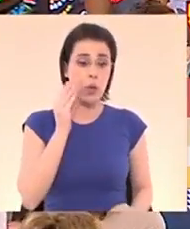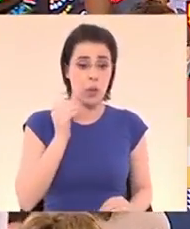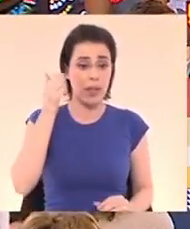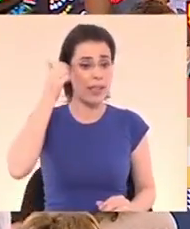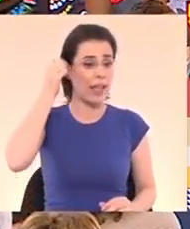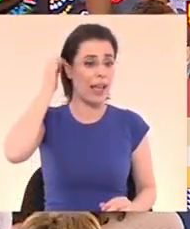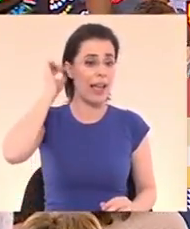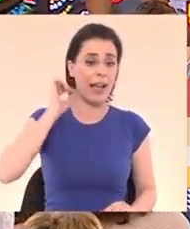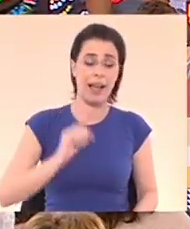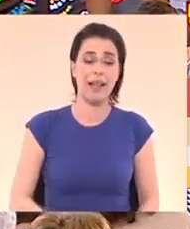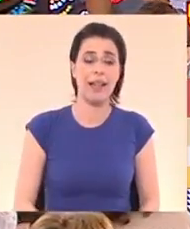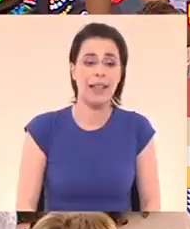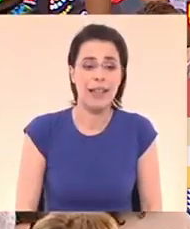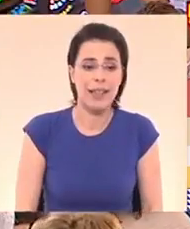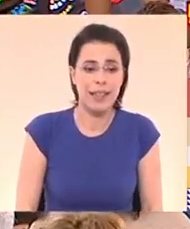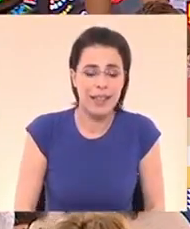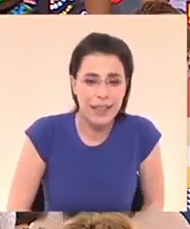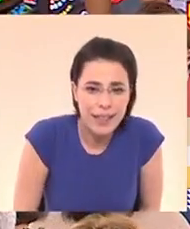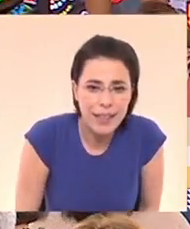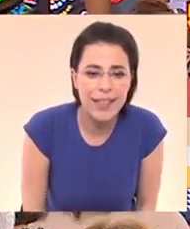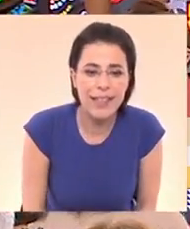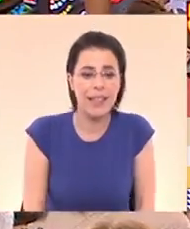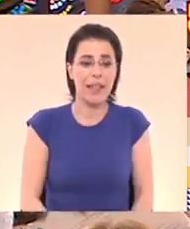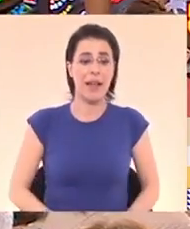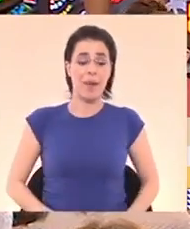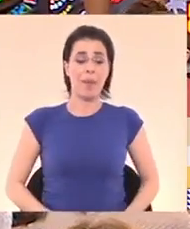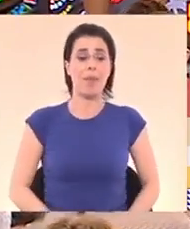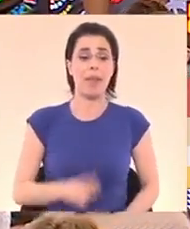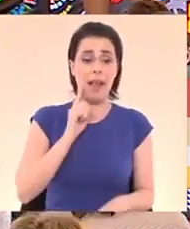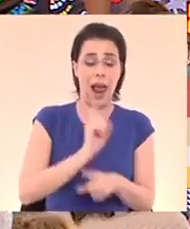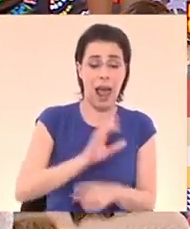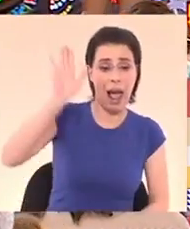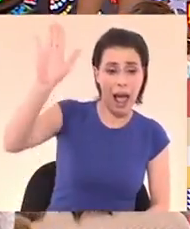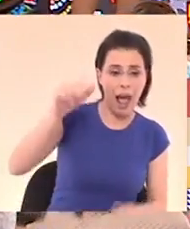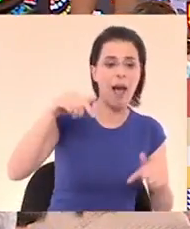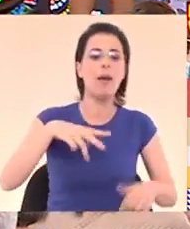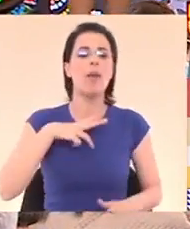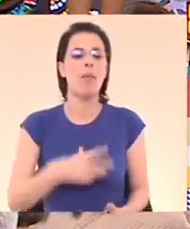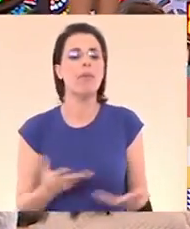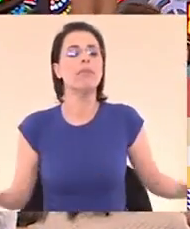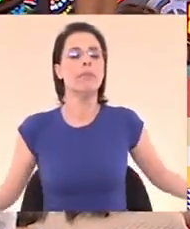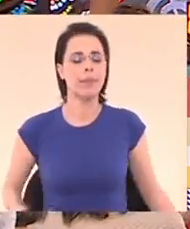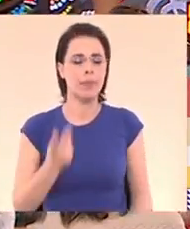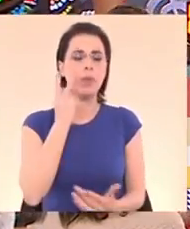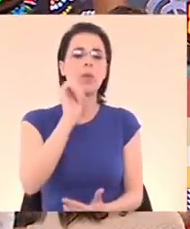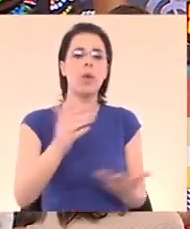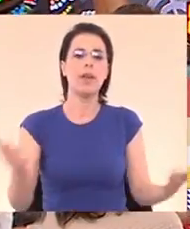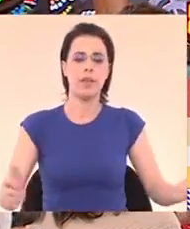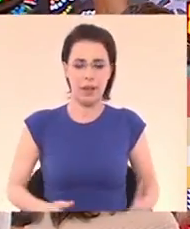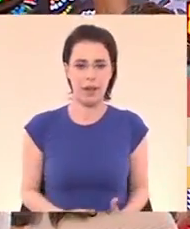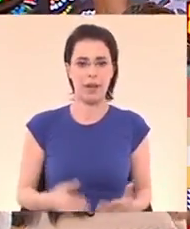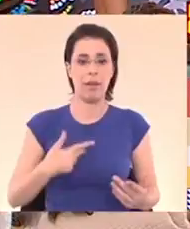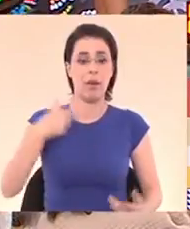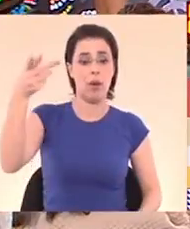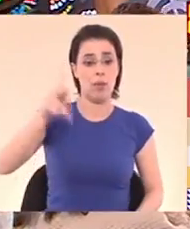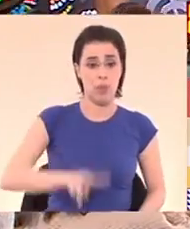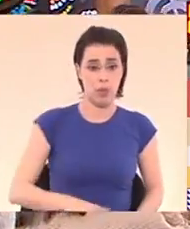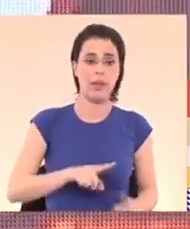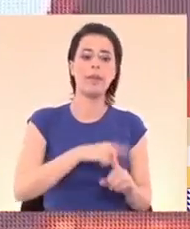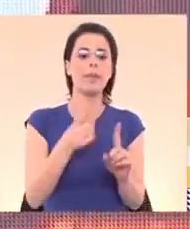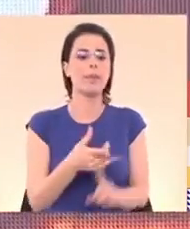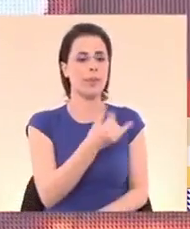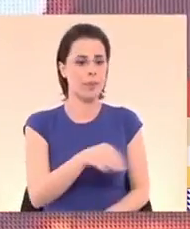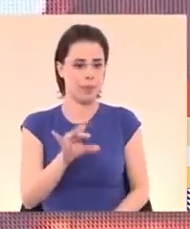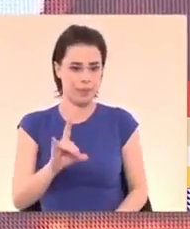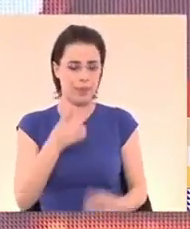verdade? É verdade, na Suíça. Continuas a viver por lá? Vives em Portugal? Como é que é a tua vida neste momento? Mudei, em